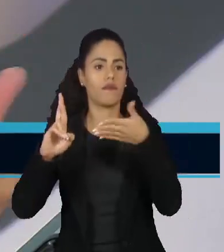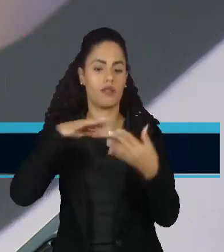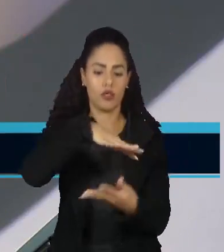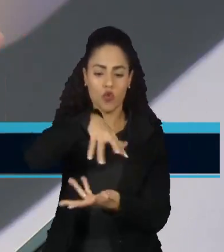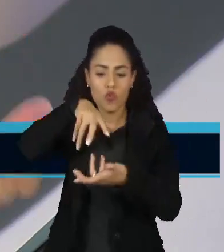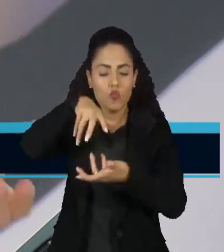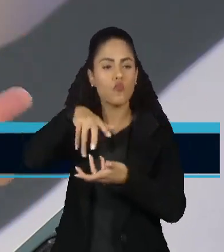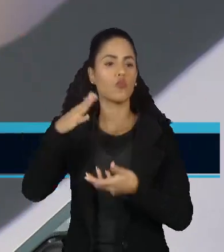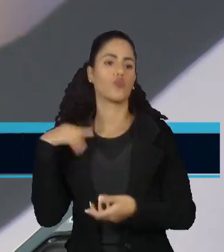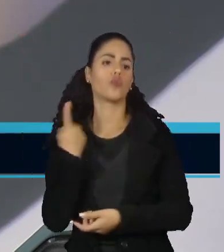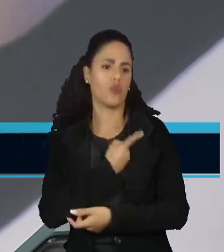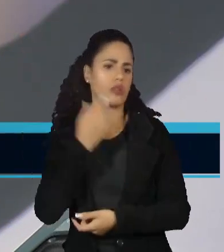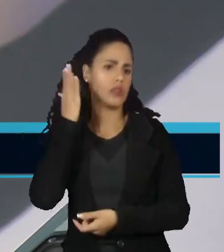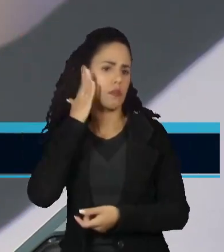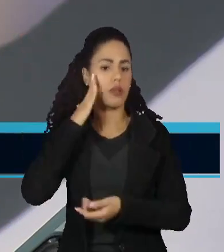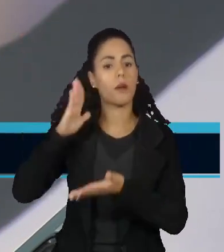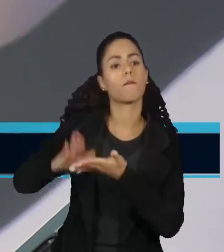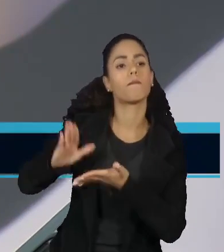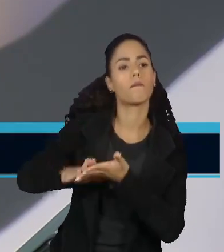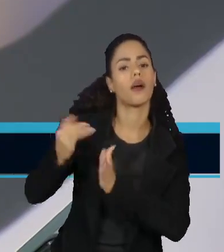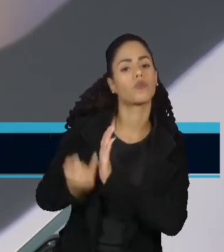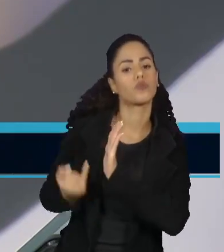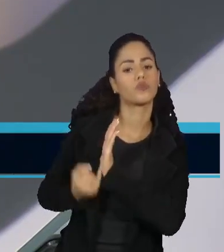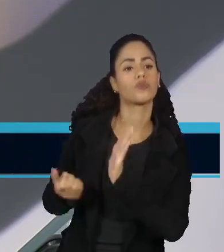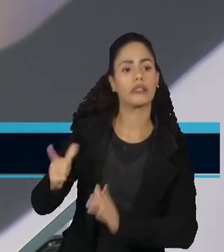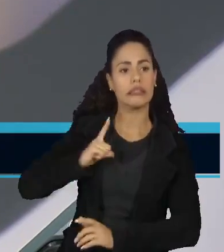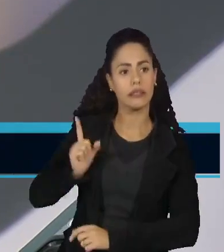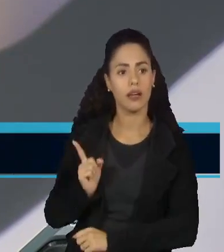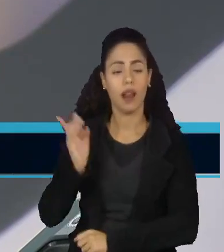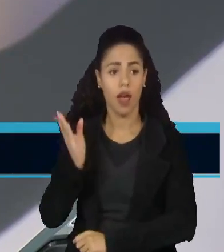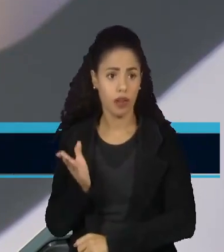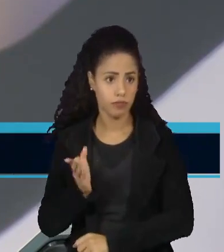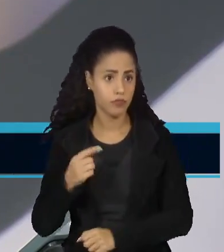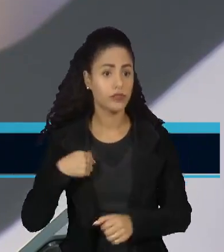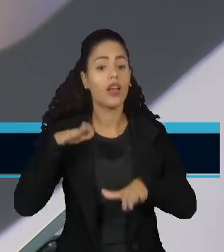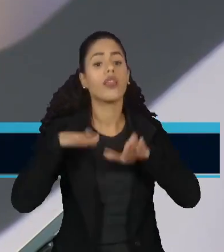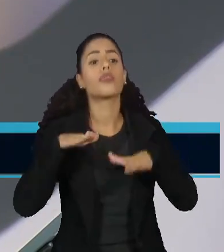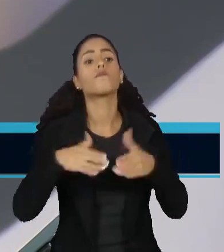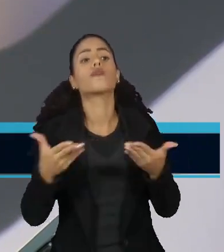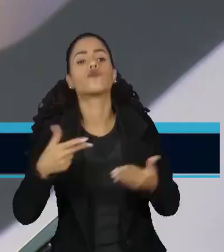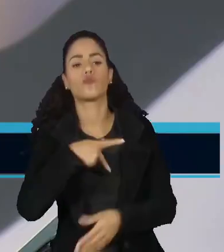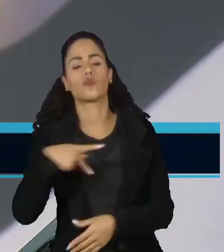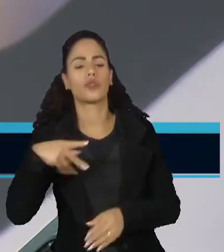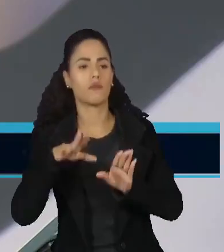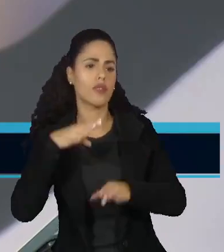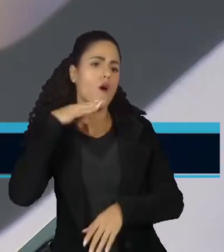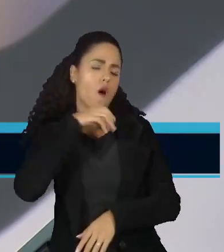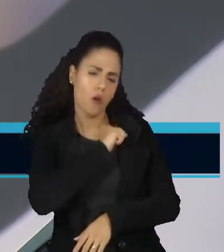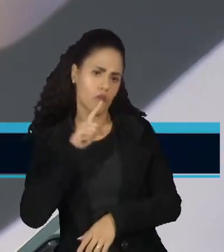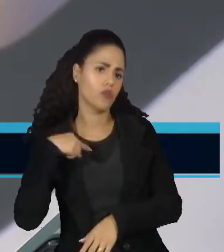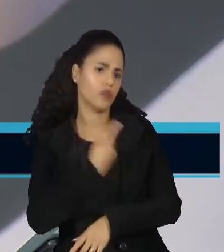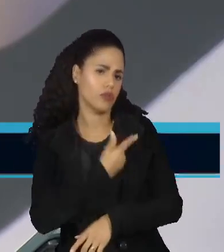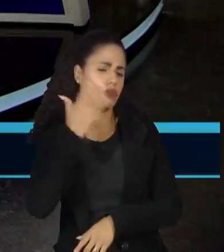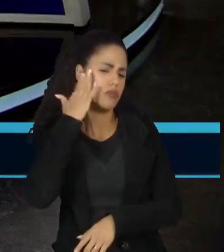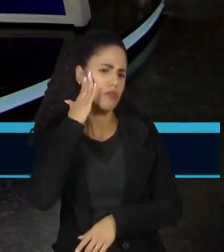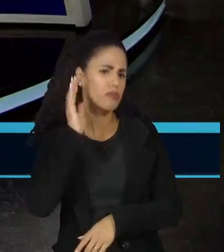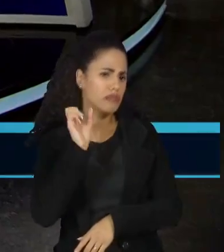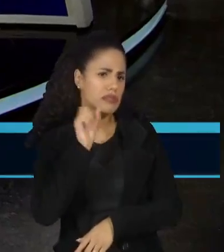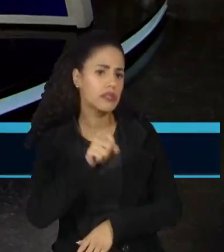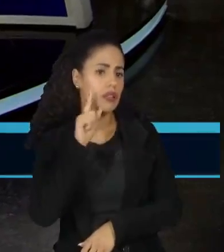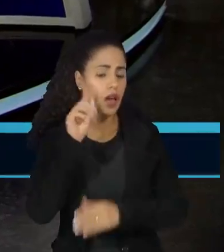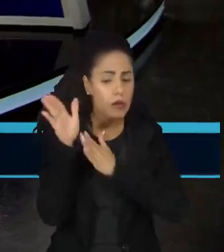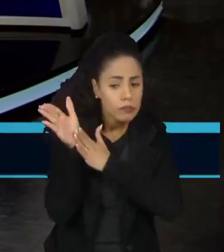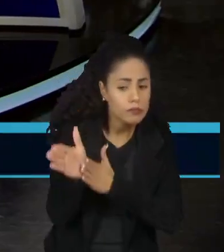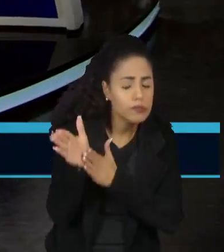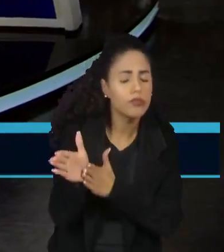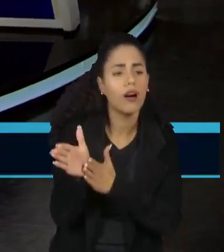mundial, a política monetária americana é muito importante, não depende do presidente, mas, obviamente, o rumo que